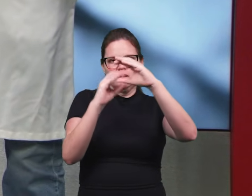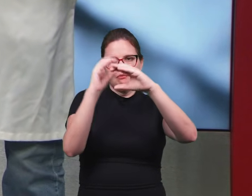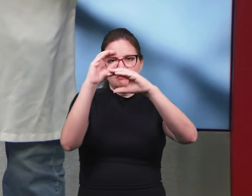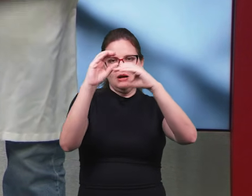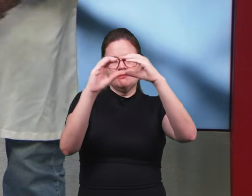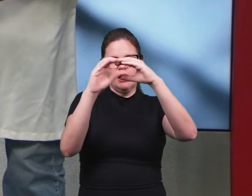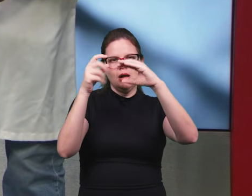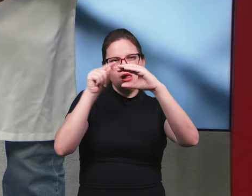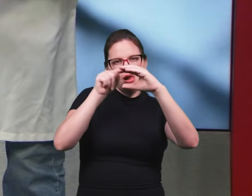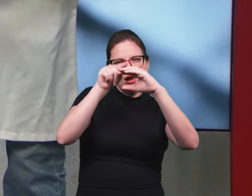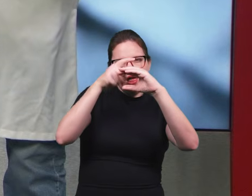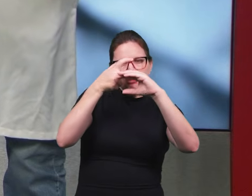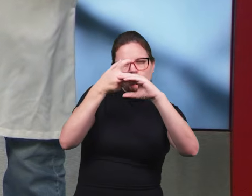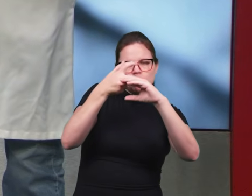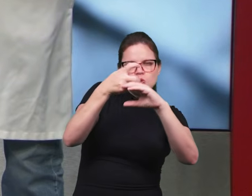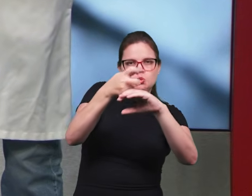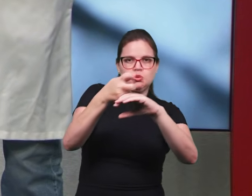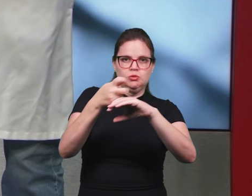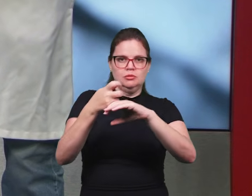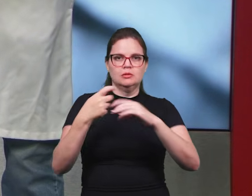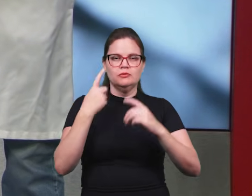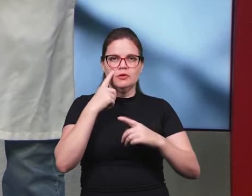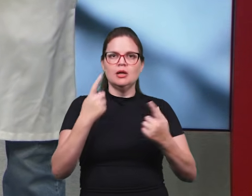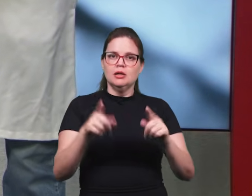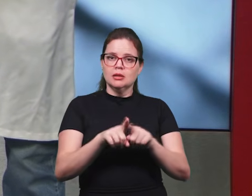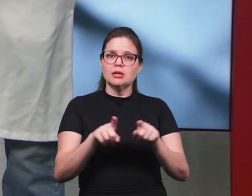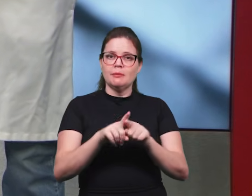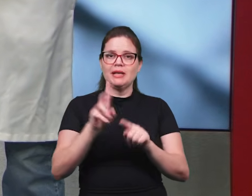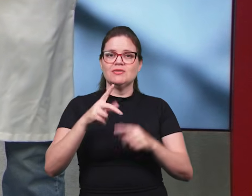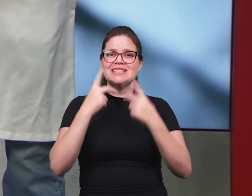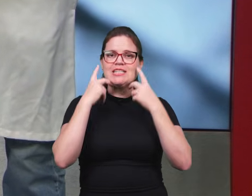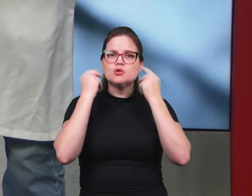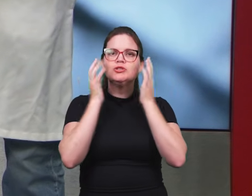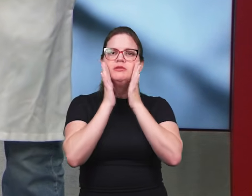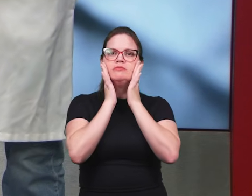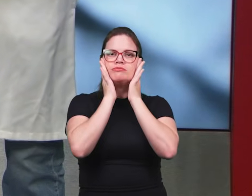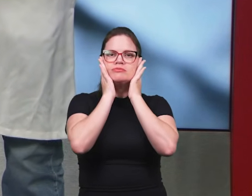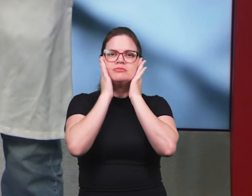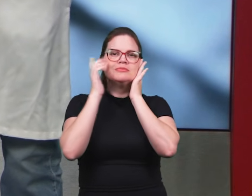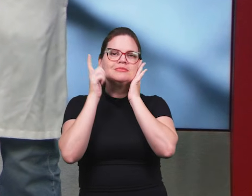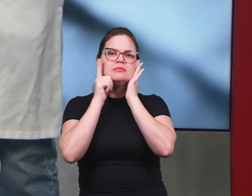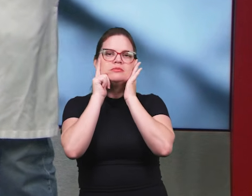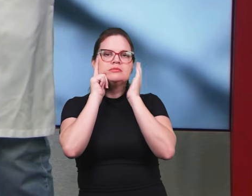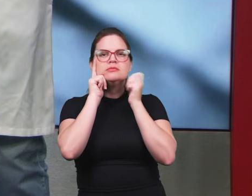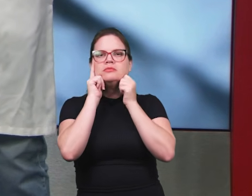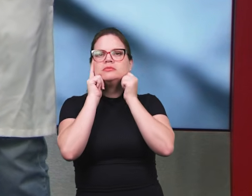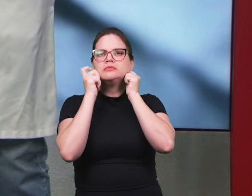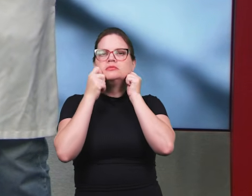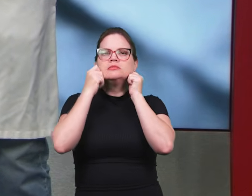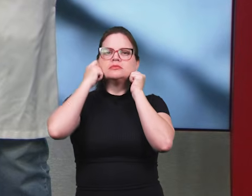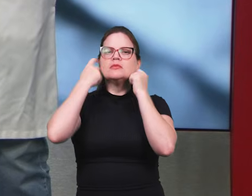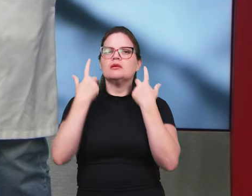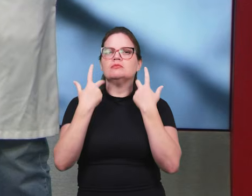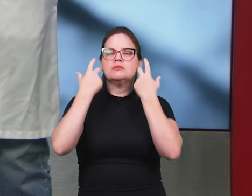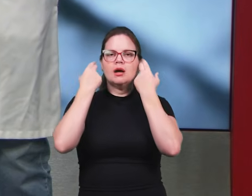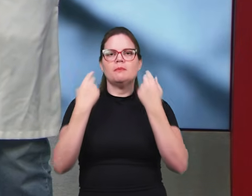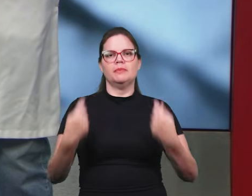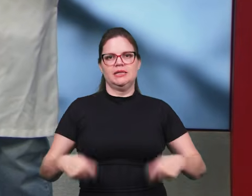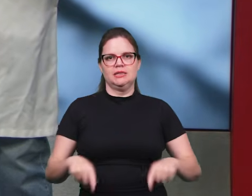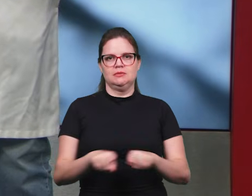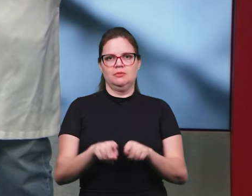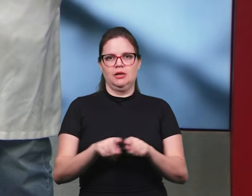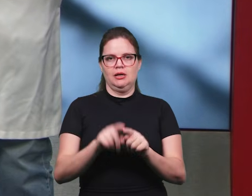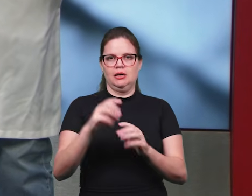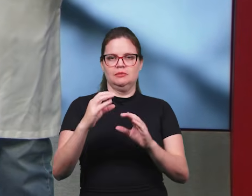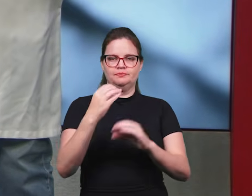de infraabdominal, mas às vezes cirurgia plástica ainda usa muito. Mas aí é uma anestesia torácica na parte alta da coluna